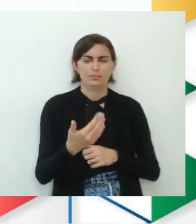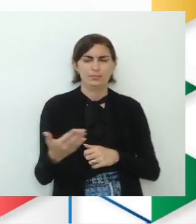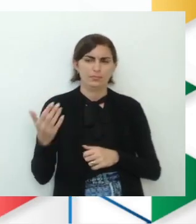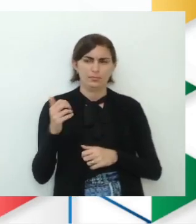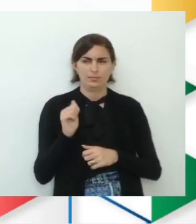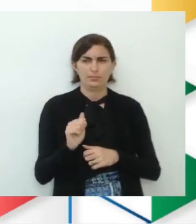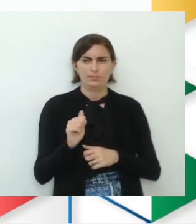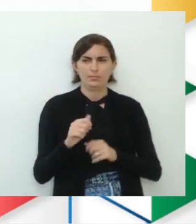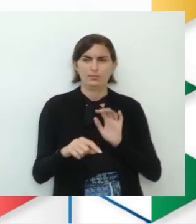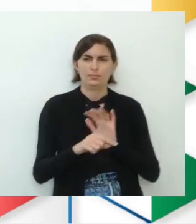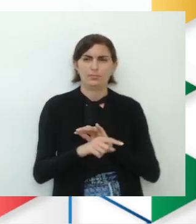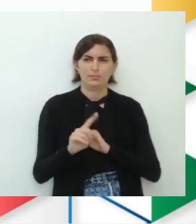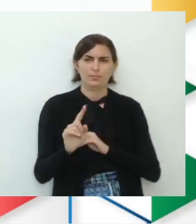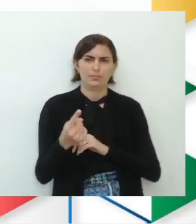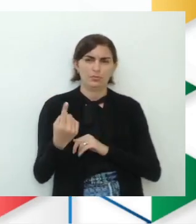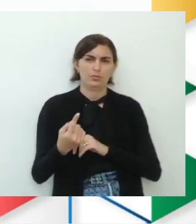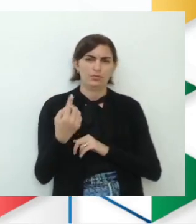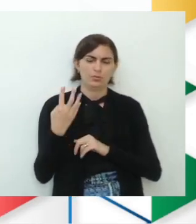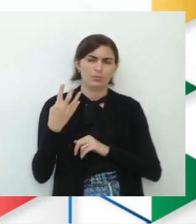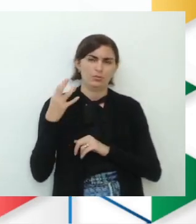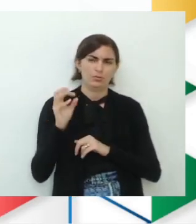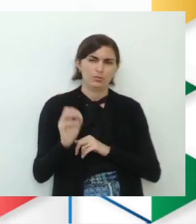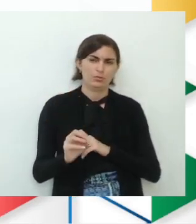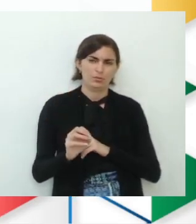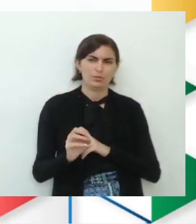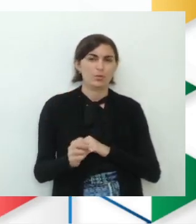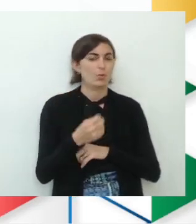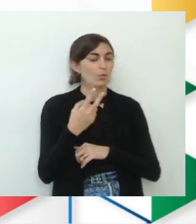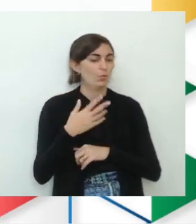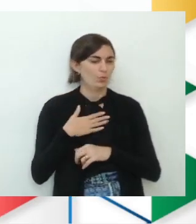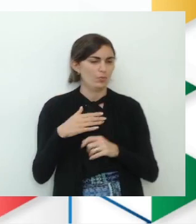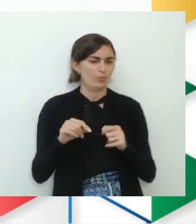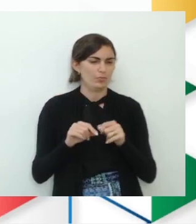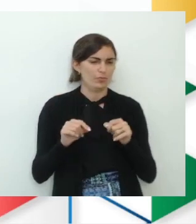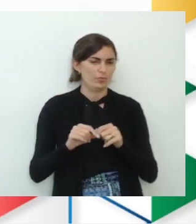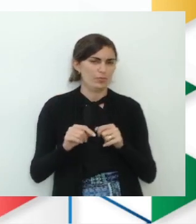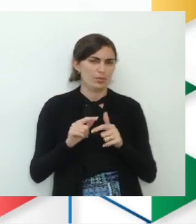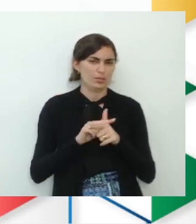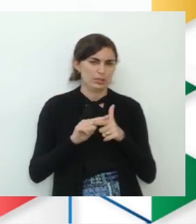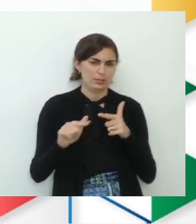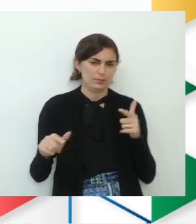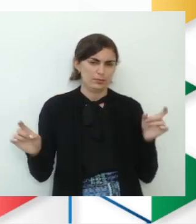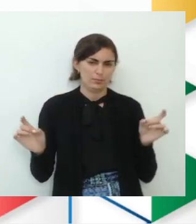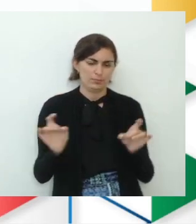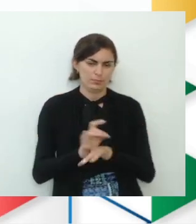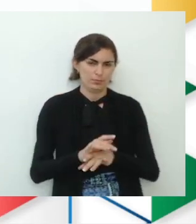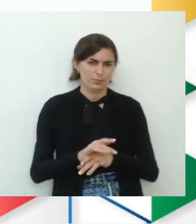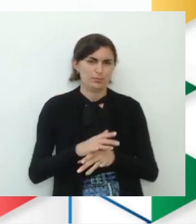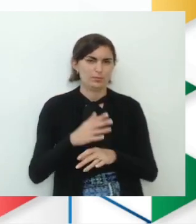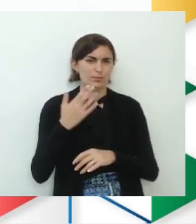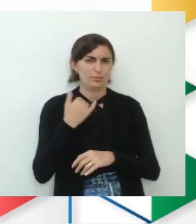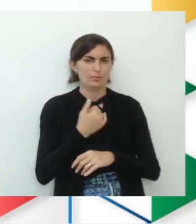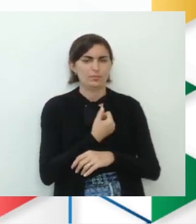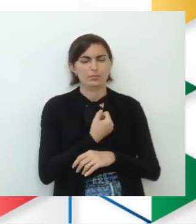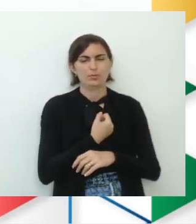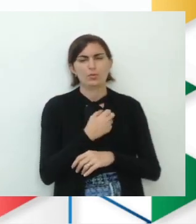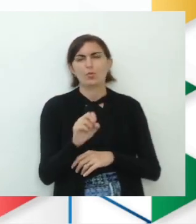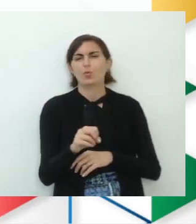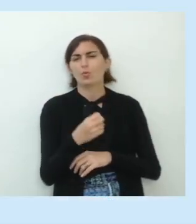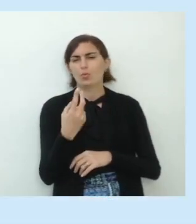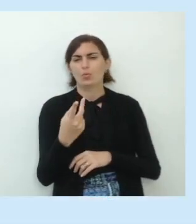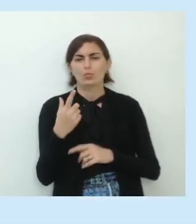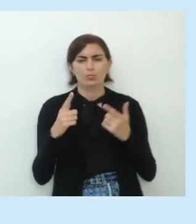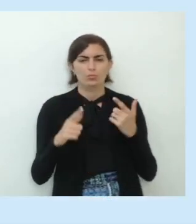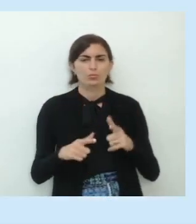A. Menos 1 sobre 40, ou eu faço a divisão direta para saber o número decimal, ou se eu souber